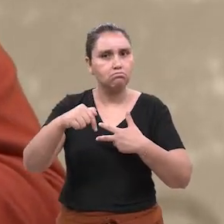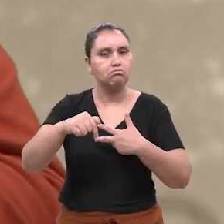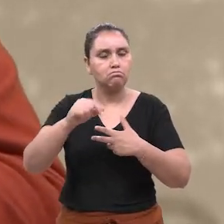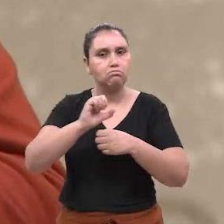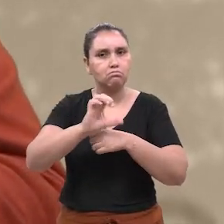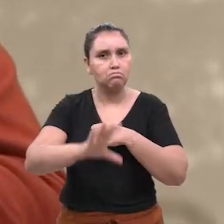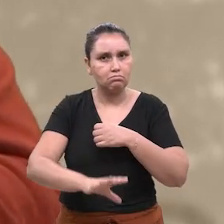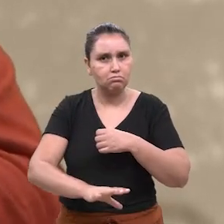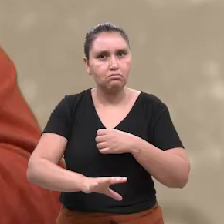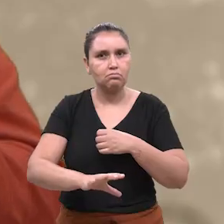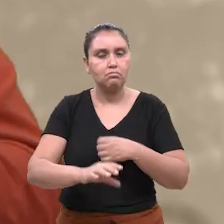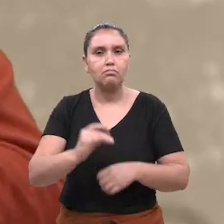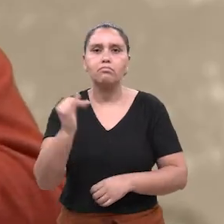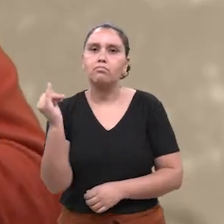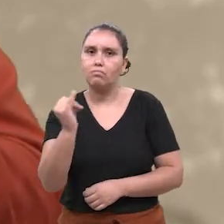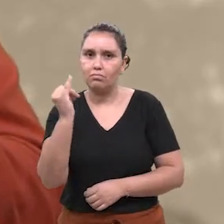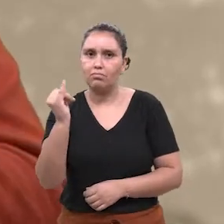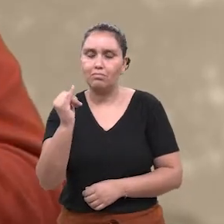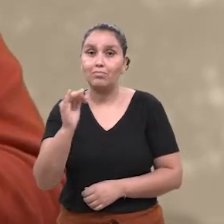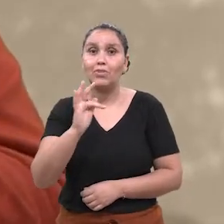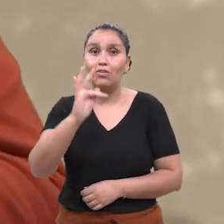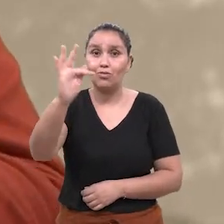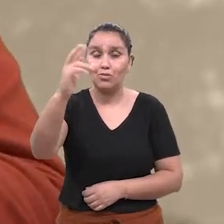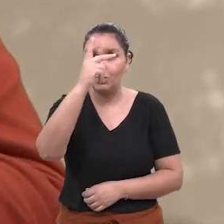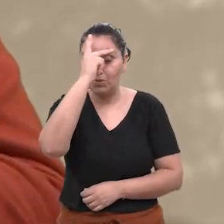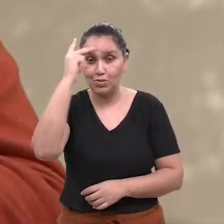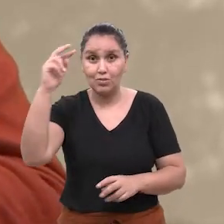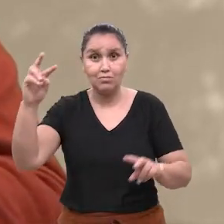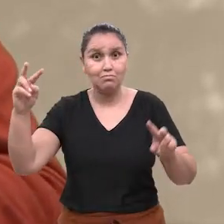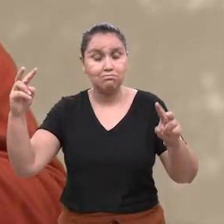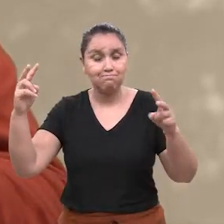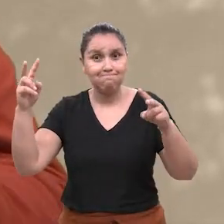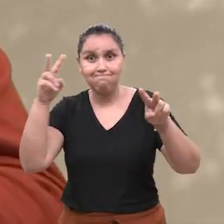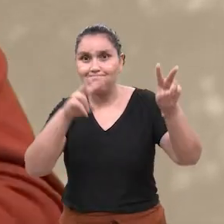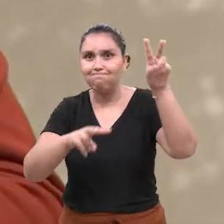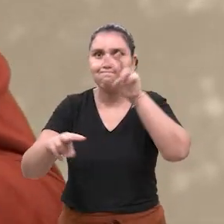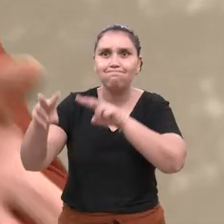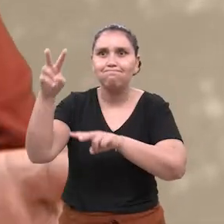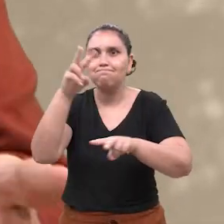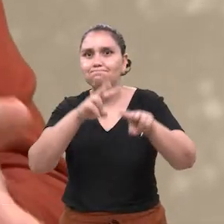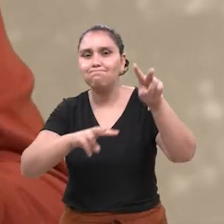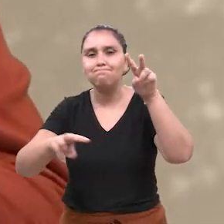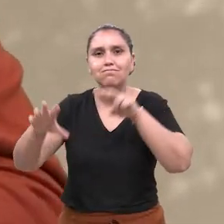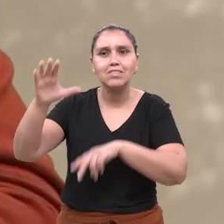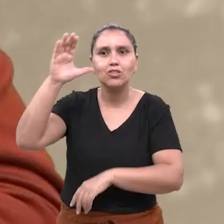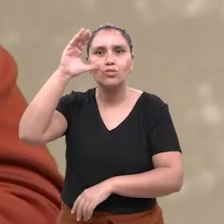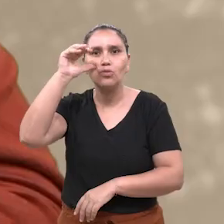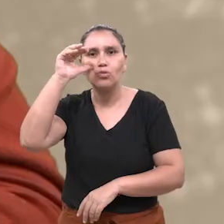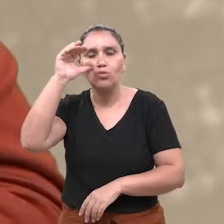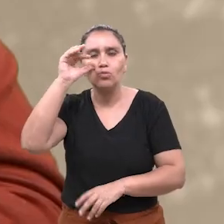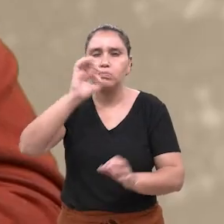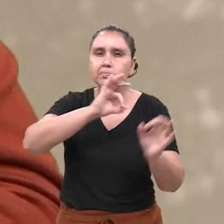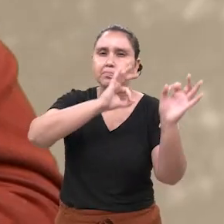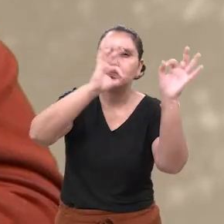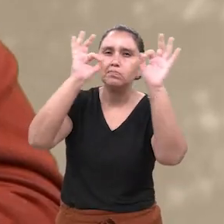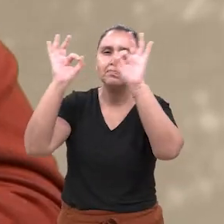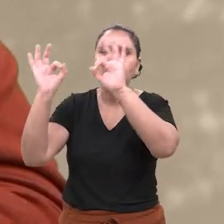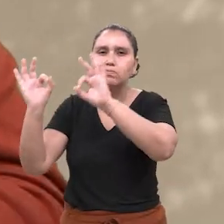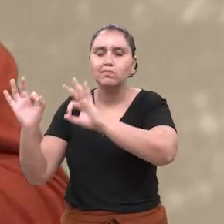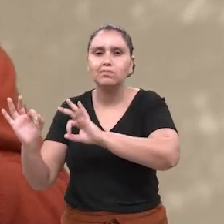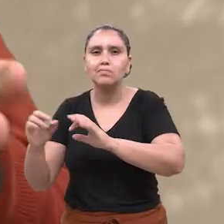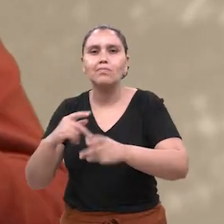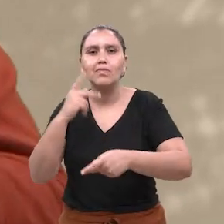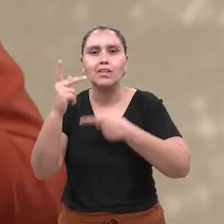acho importantíssimo isso. Com certeza, as pessoas no futuro vão poder acessar esse memorial